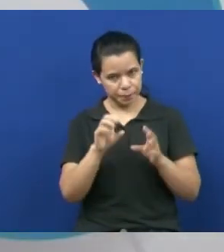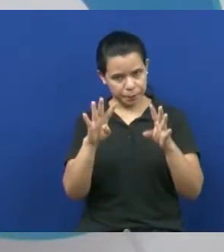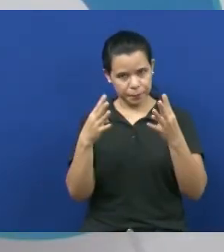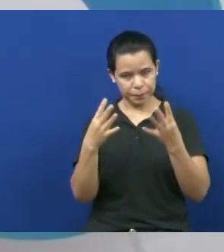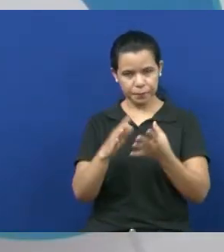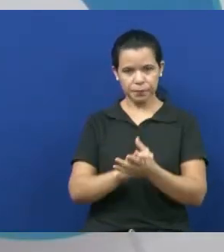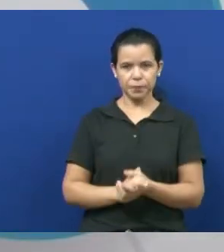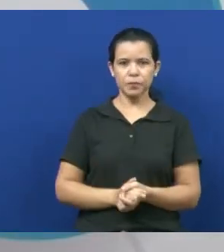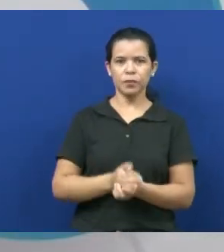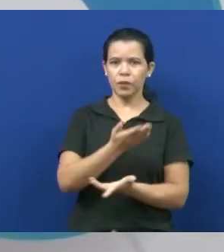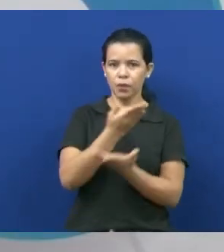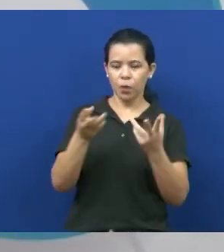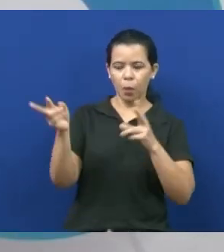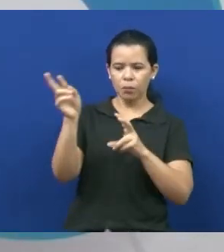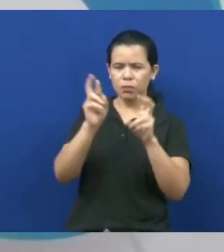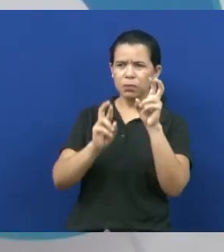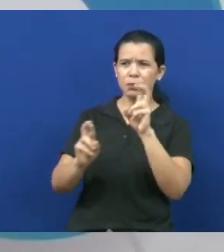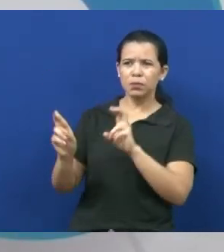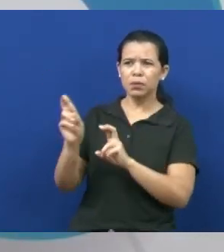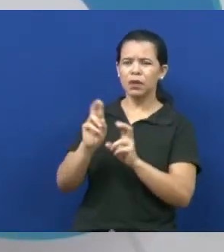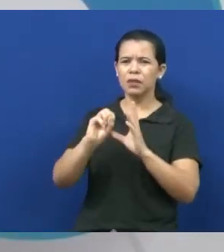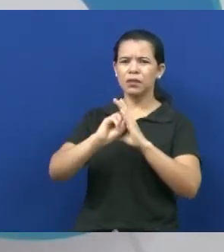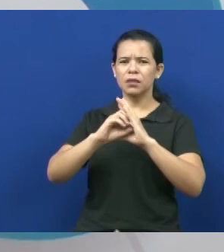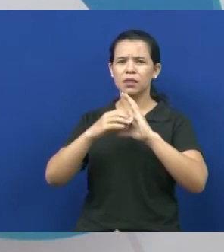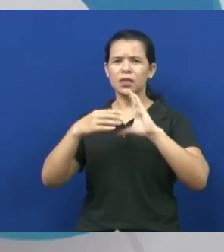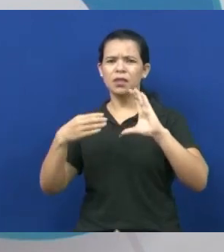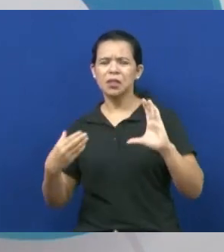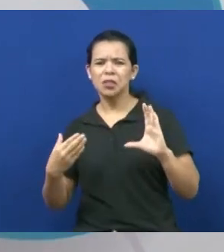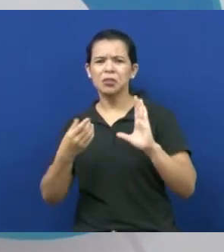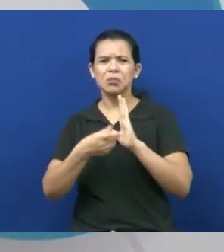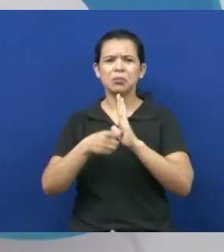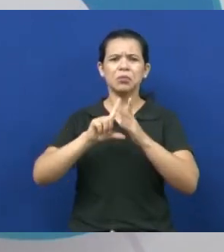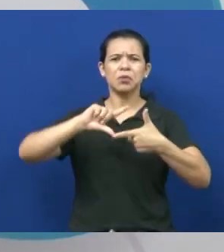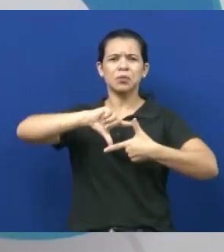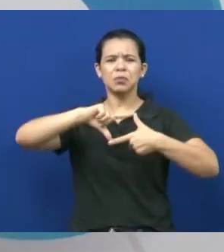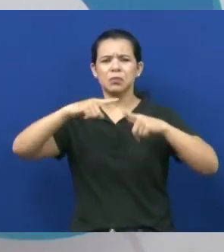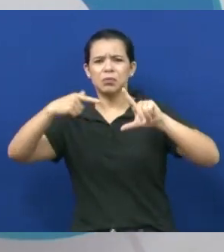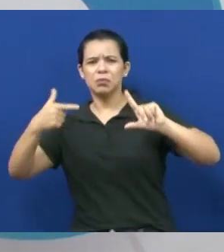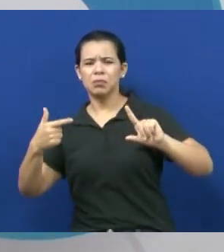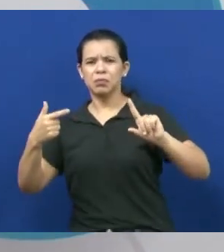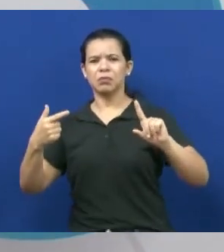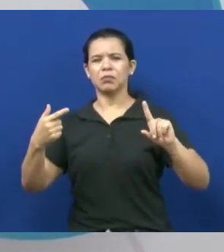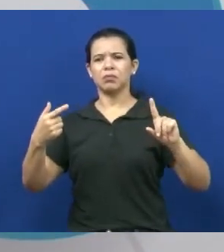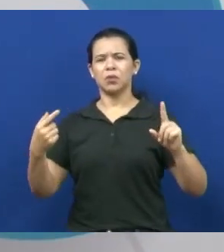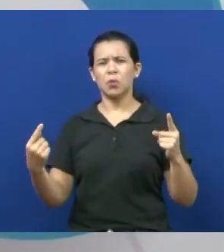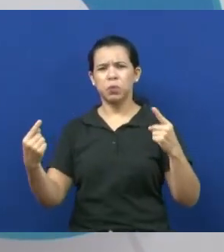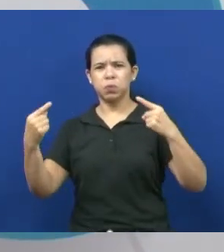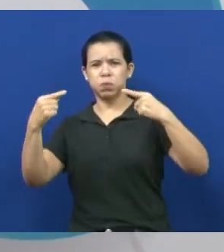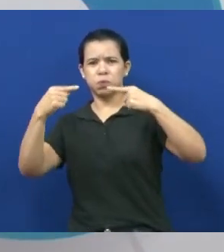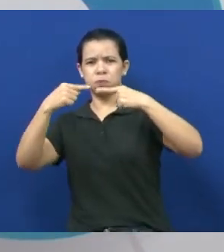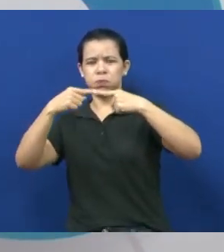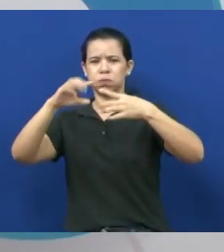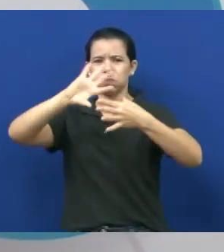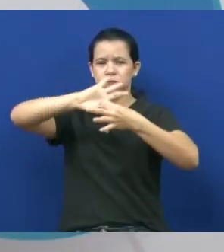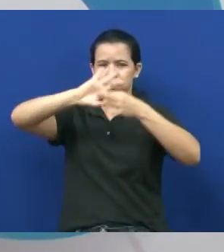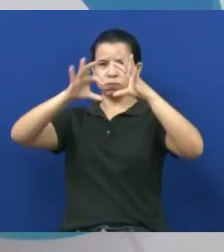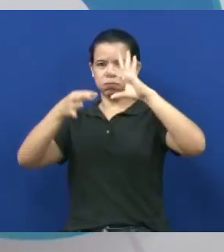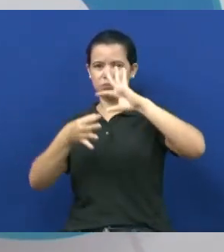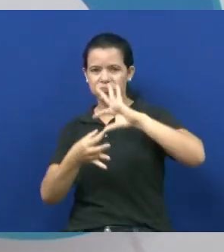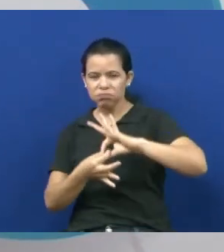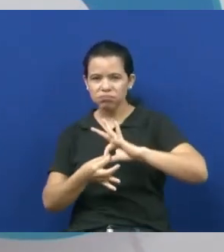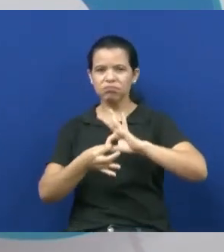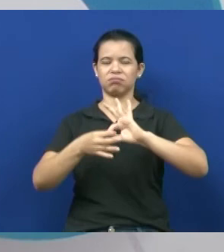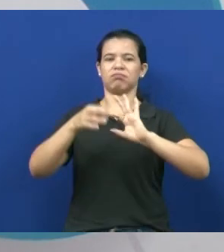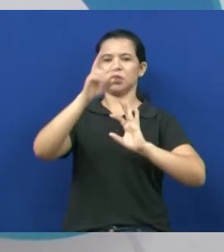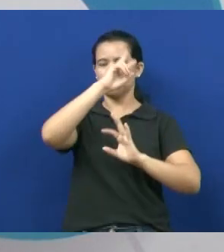que todas as características desse movimento estavam muito ligadas com o contexto histórico que o